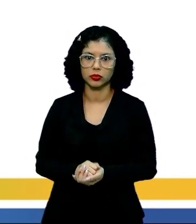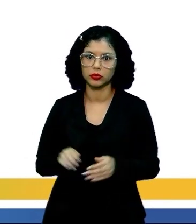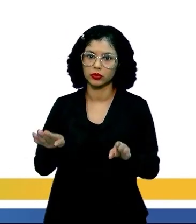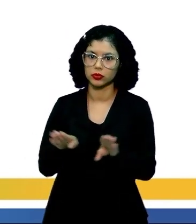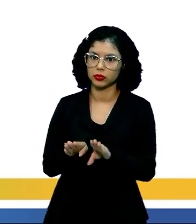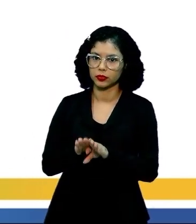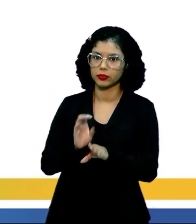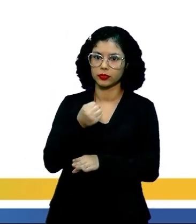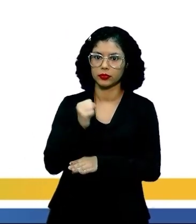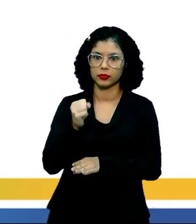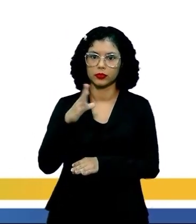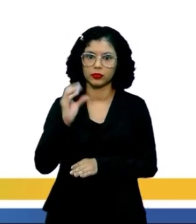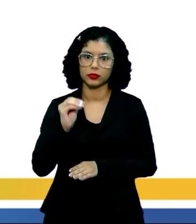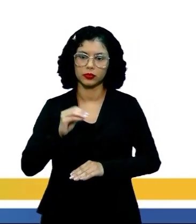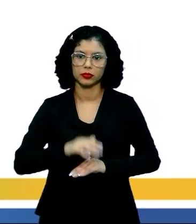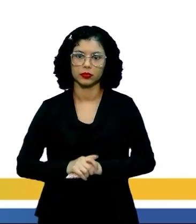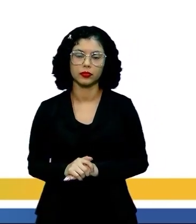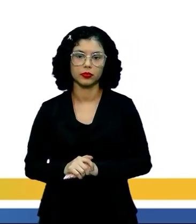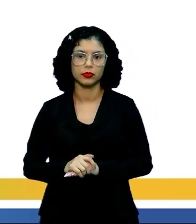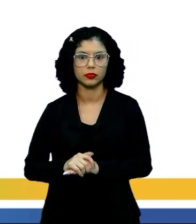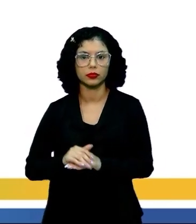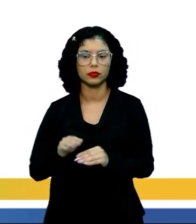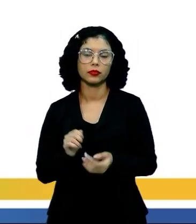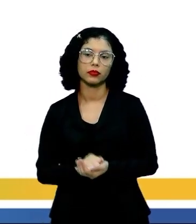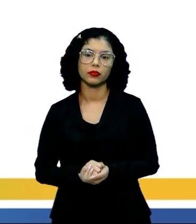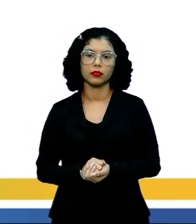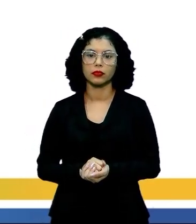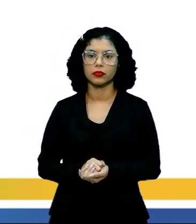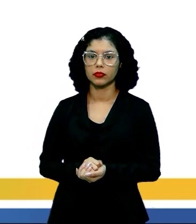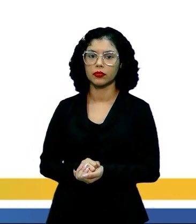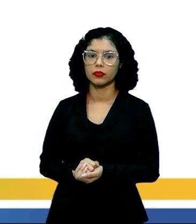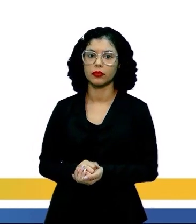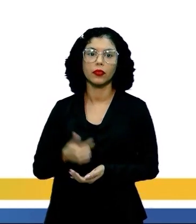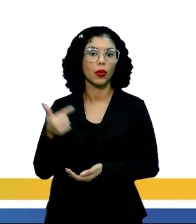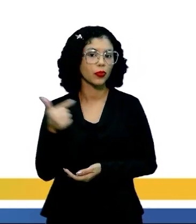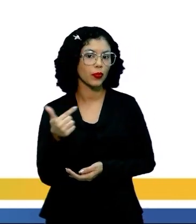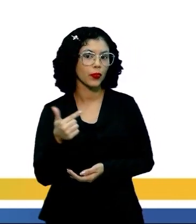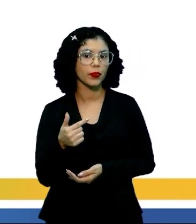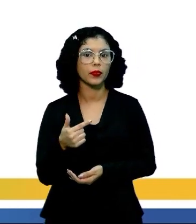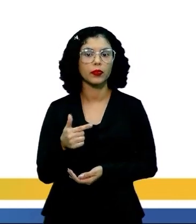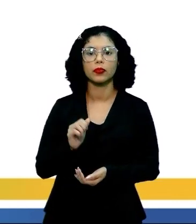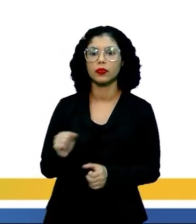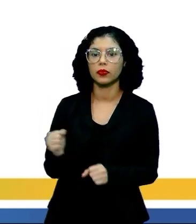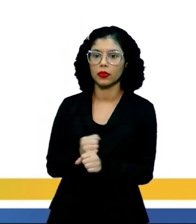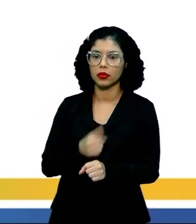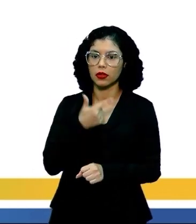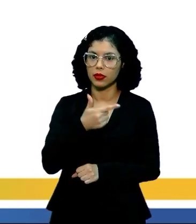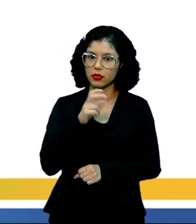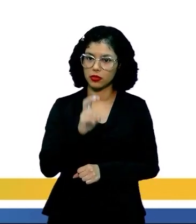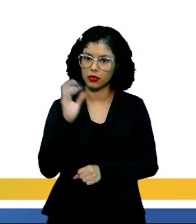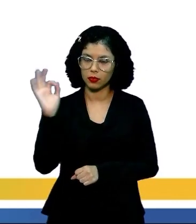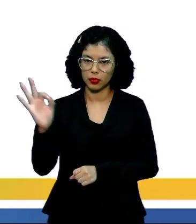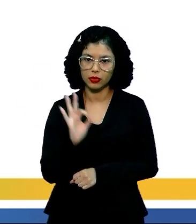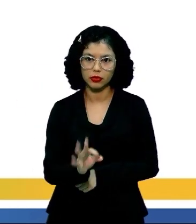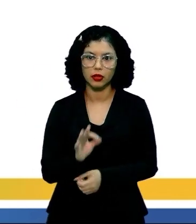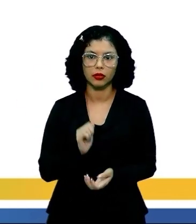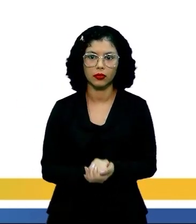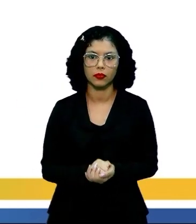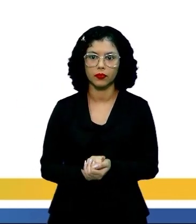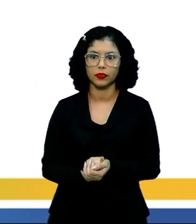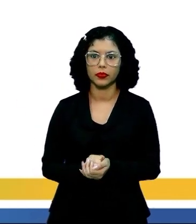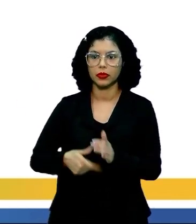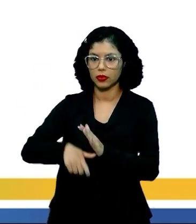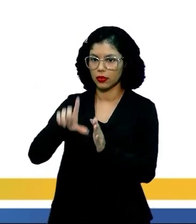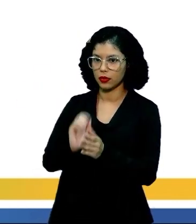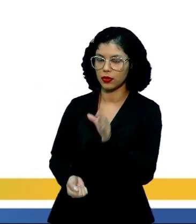dar 880 brinquedos doados, tá? No segundo ano, o aumento foi de 25%